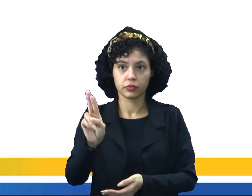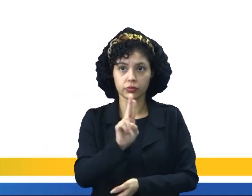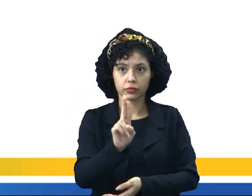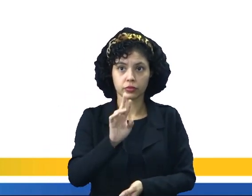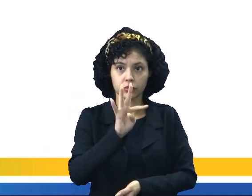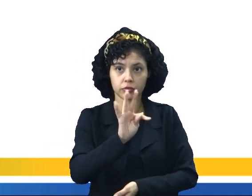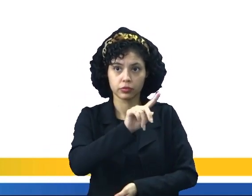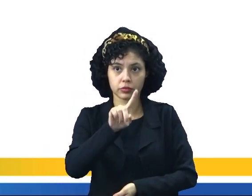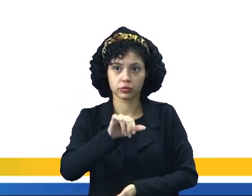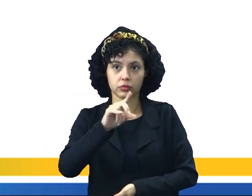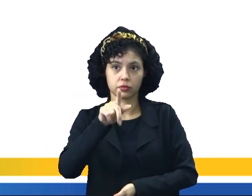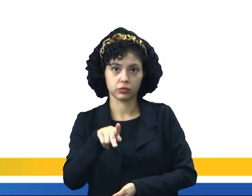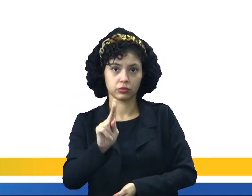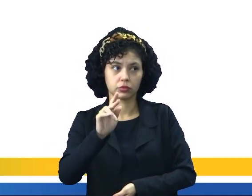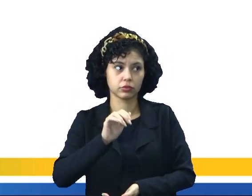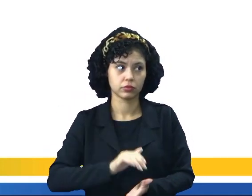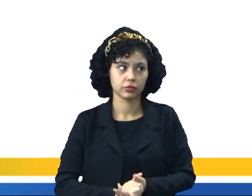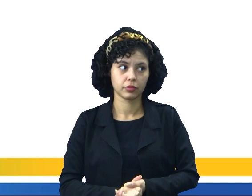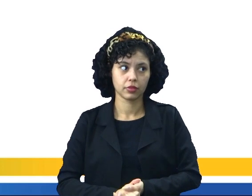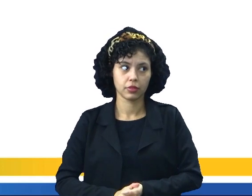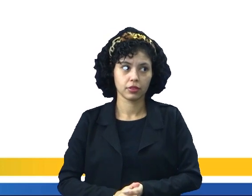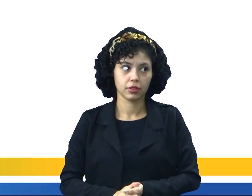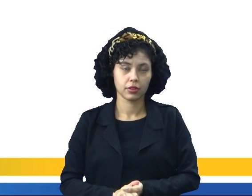de Tzlou.